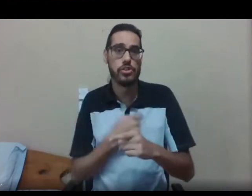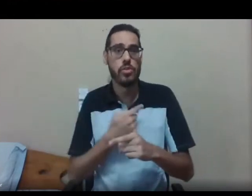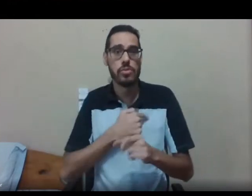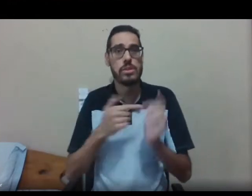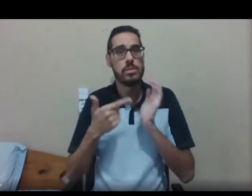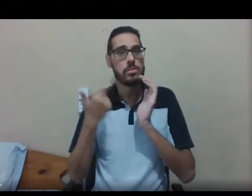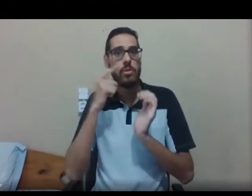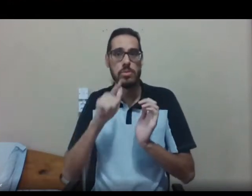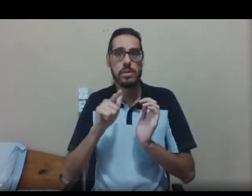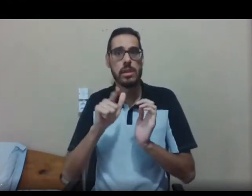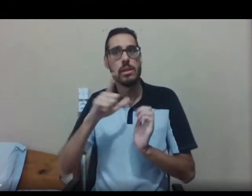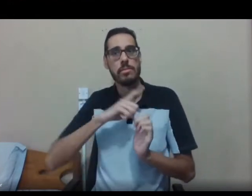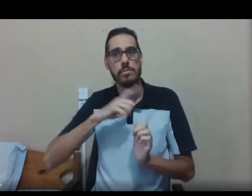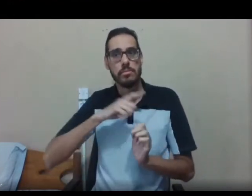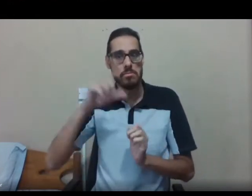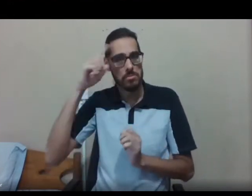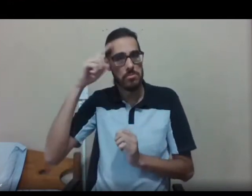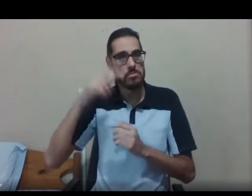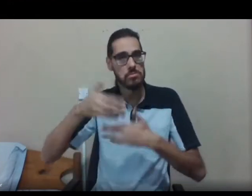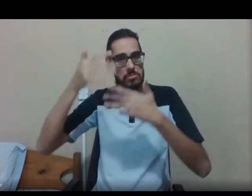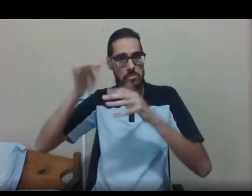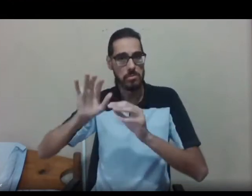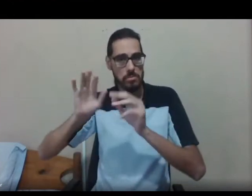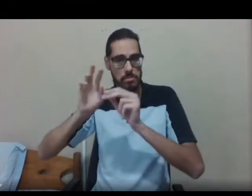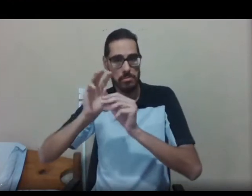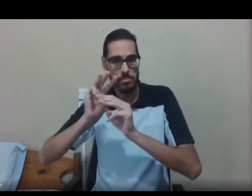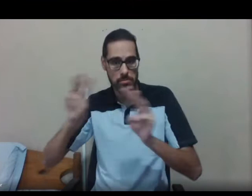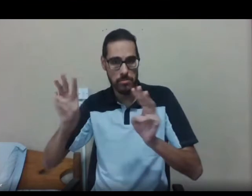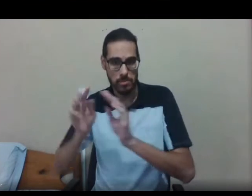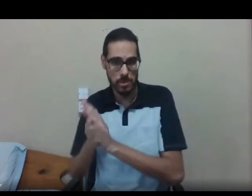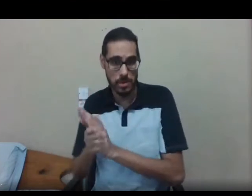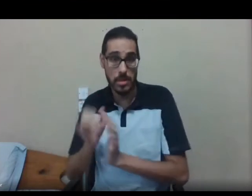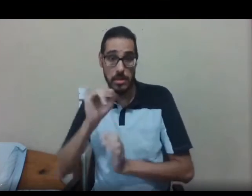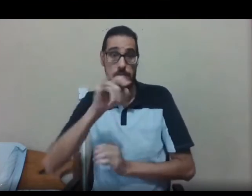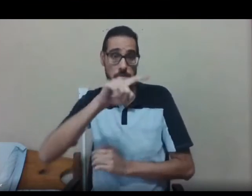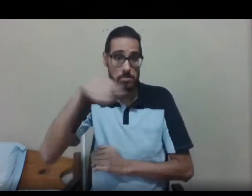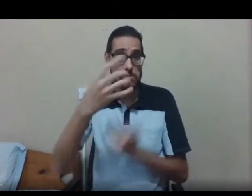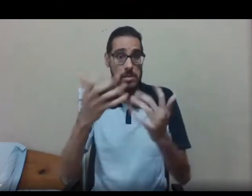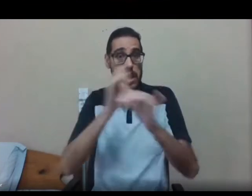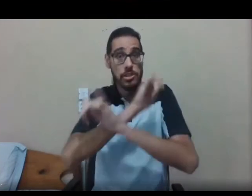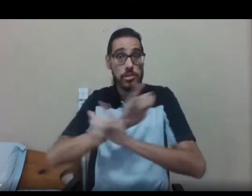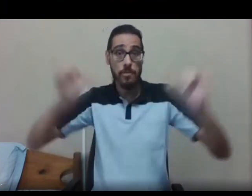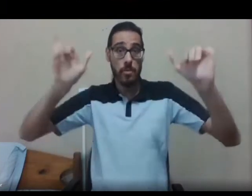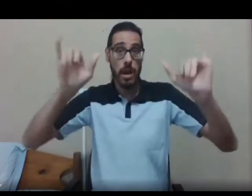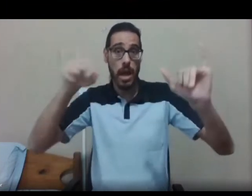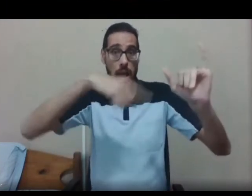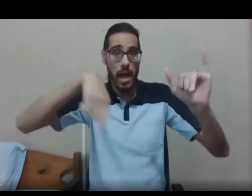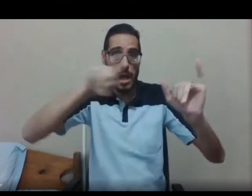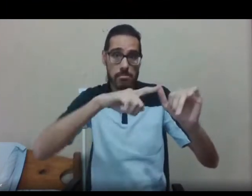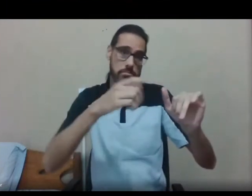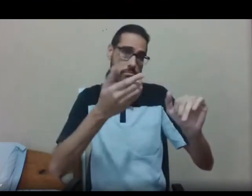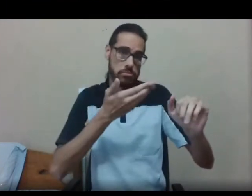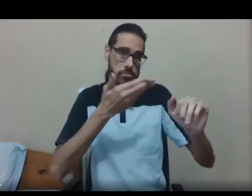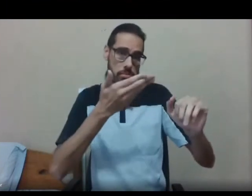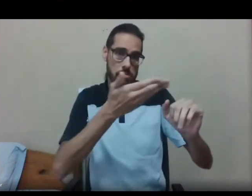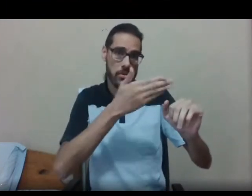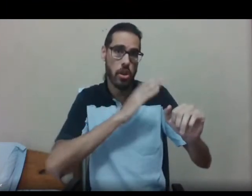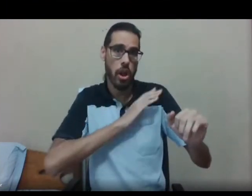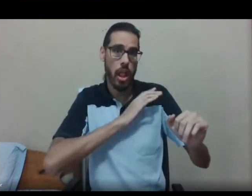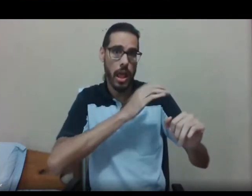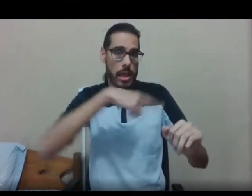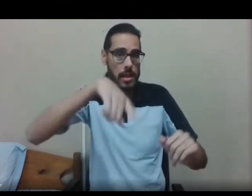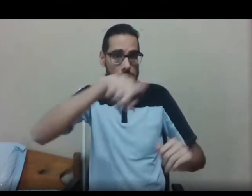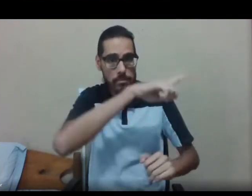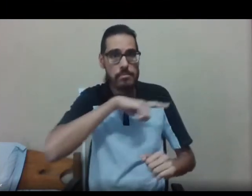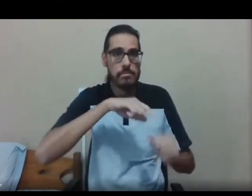Bom, enfim, então, aqueles que quiserem já começar a trabalhar nessas disciplinas que já estão no SIGA, elas já estão no Moodle também.